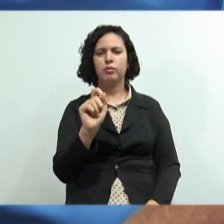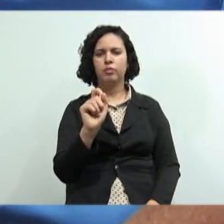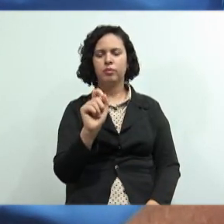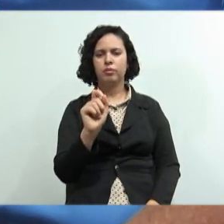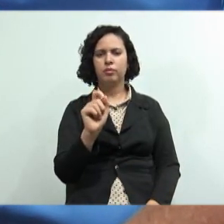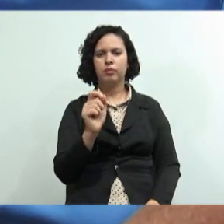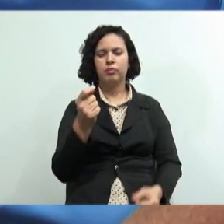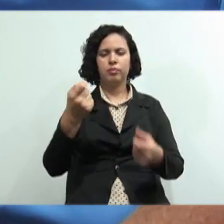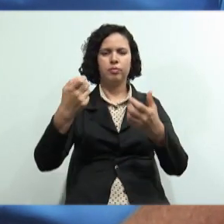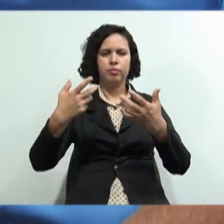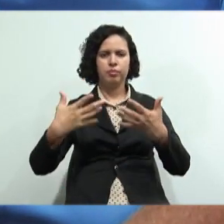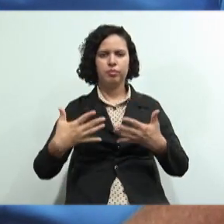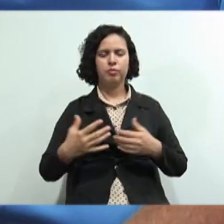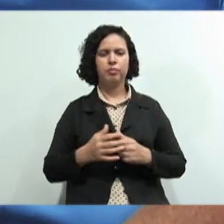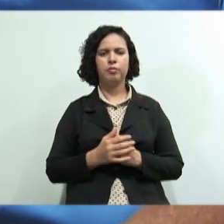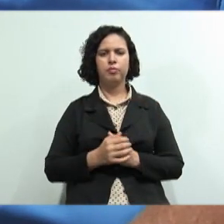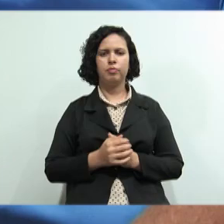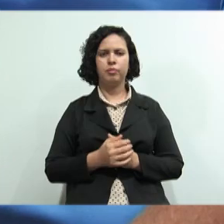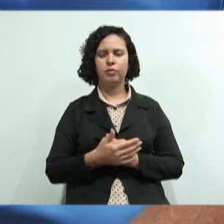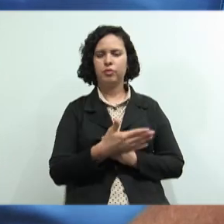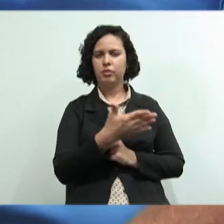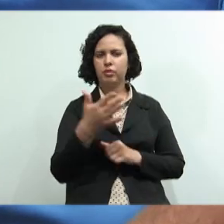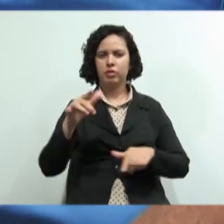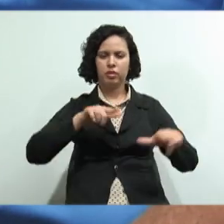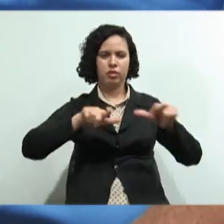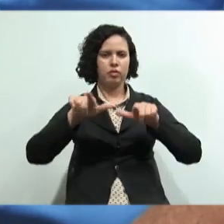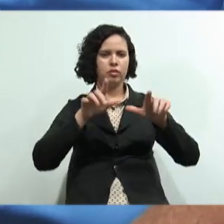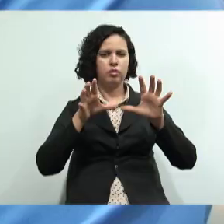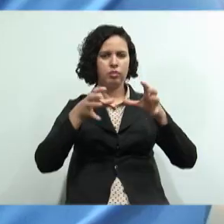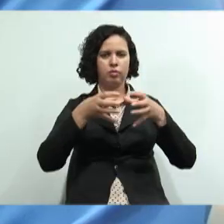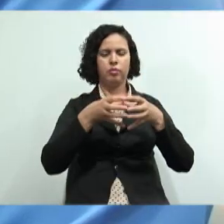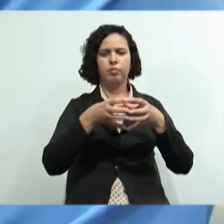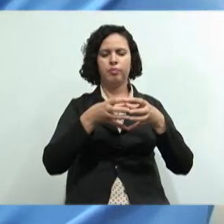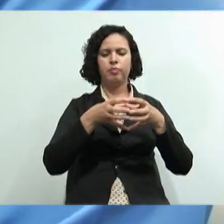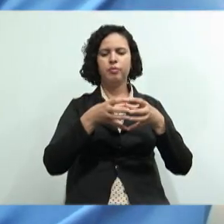dizer, porque você trabalha em conjunto,